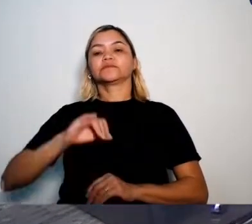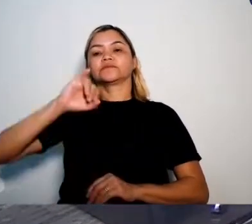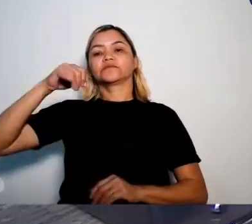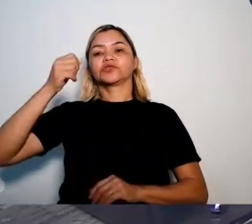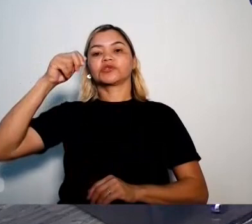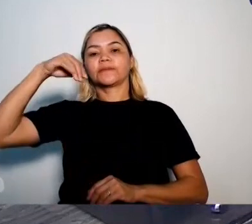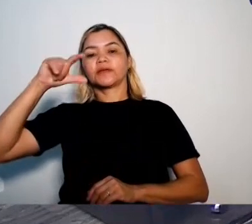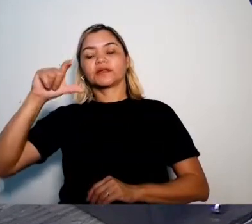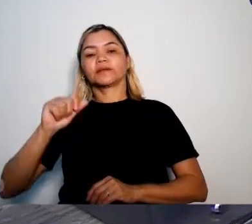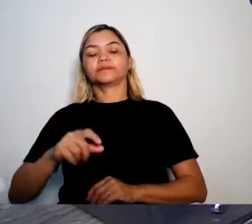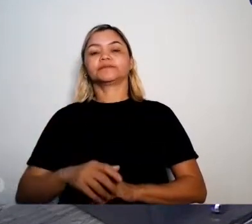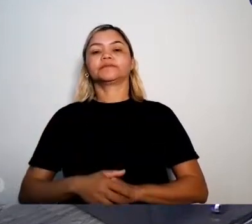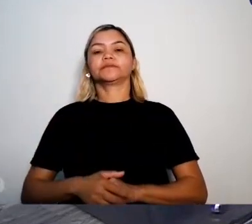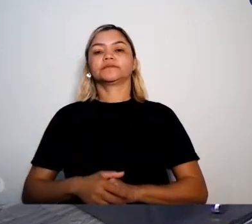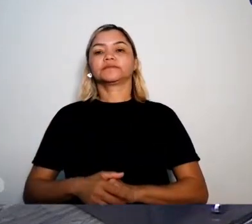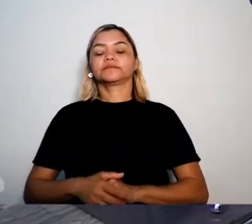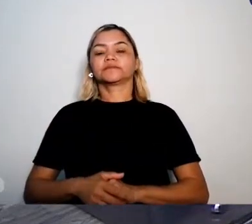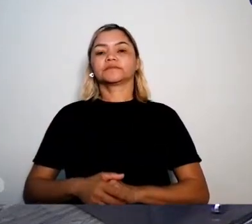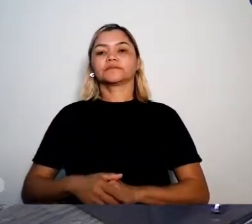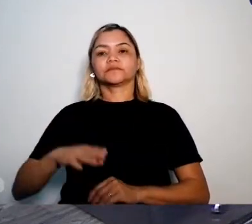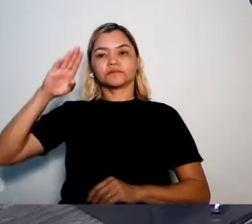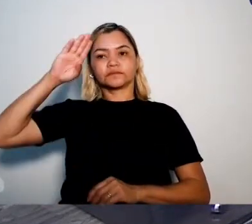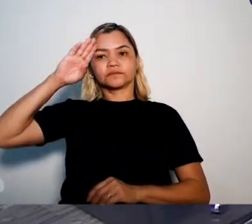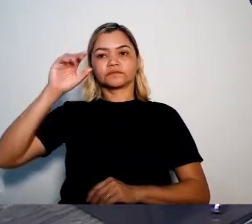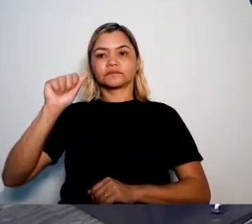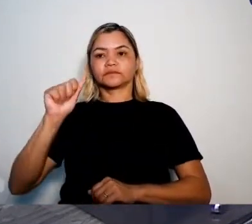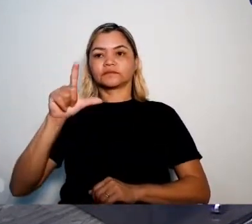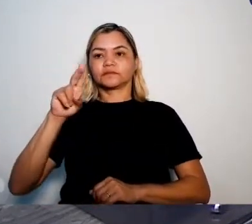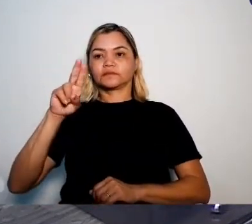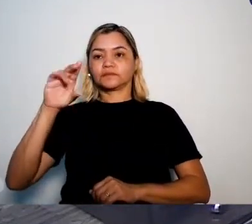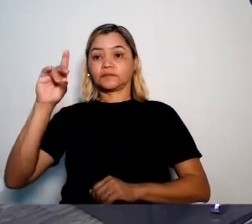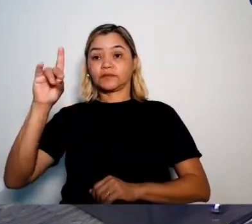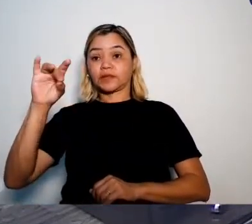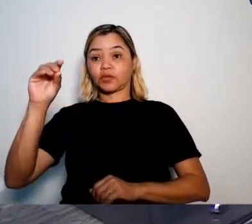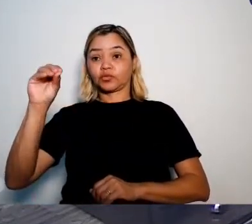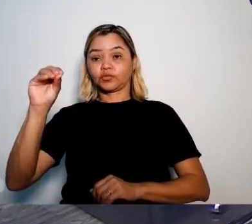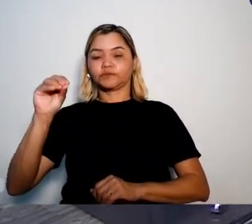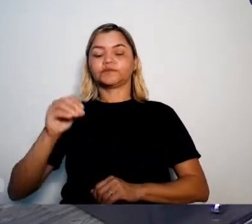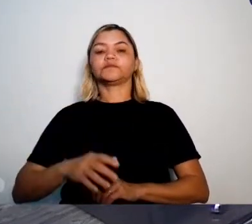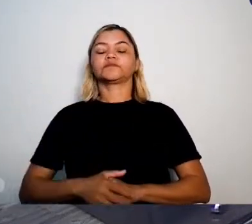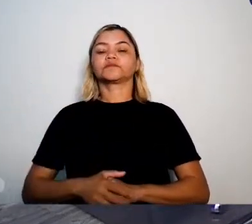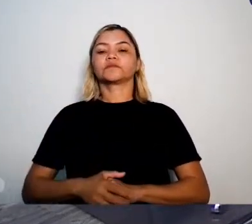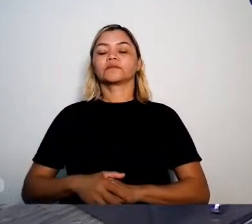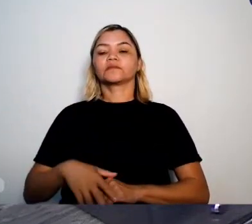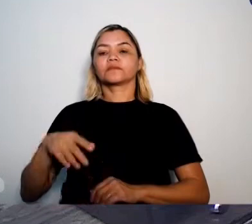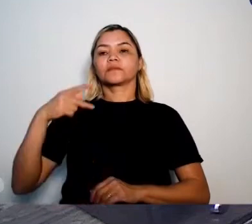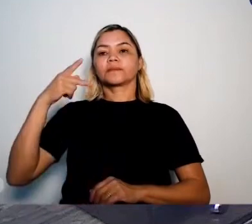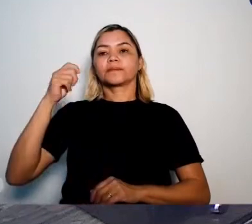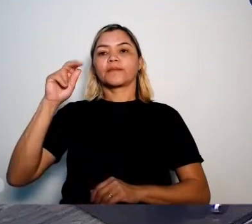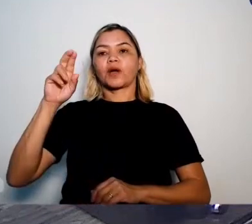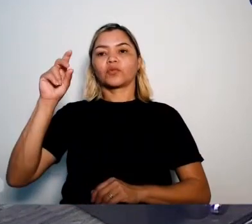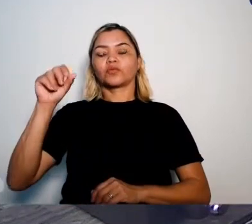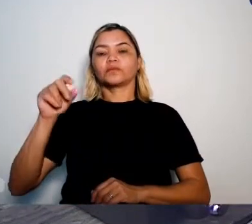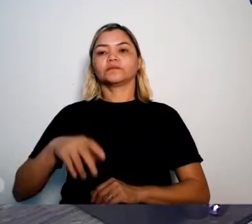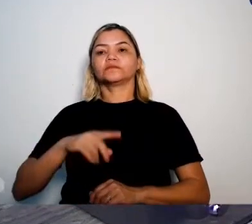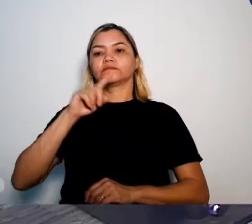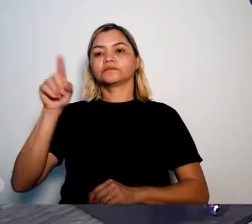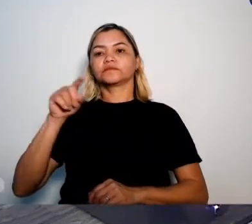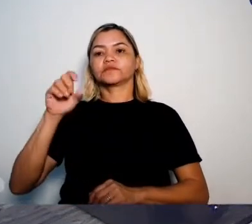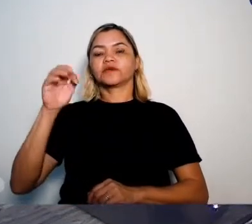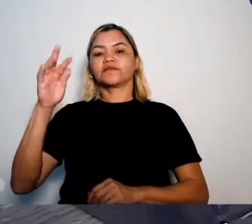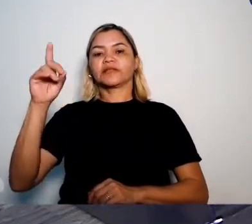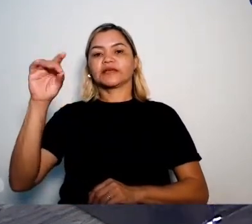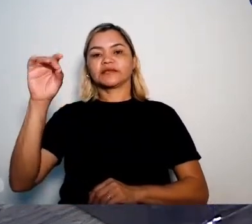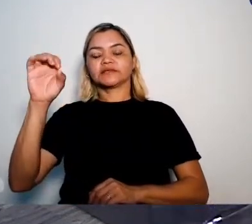presente. Vereador Sargento Laudo. Presente. Vereador Paulo Renato. Presente. Vereador Zé Fernandes. Presente.